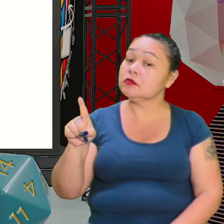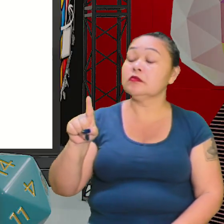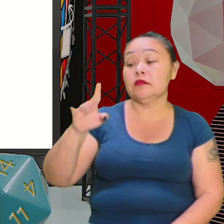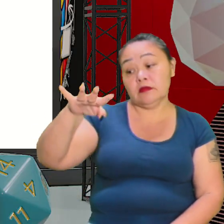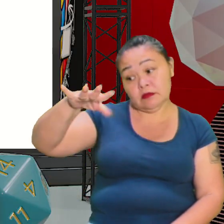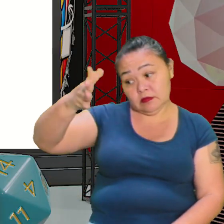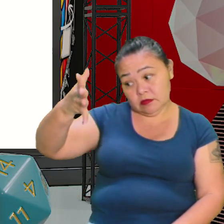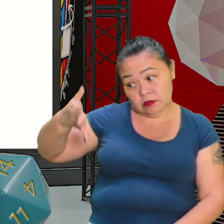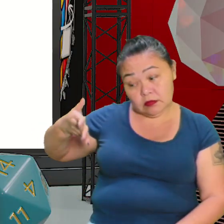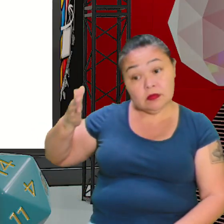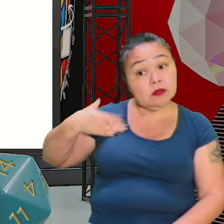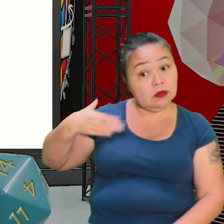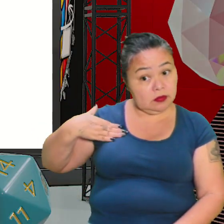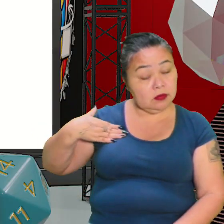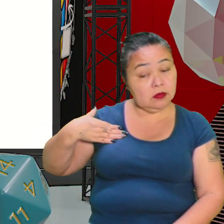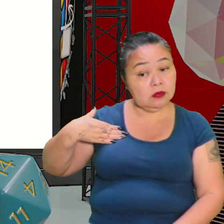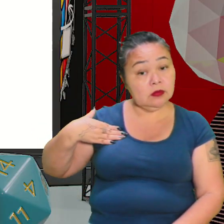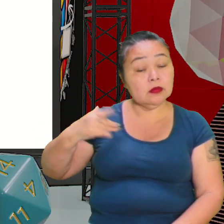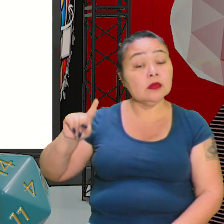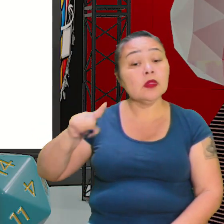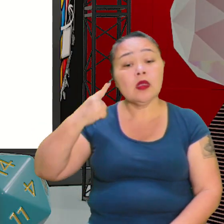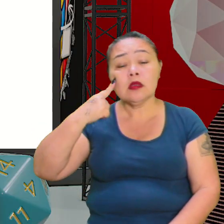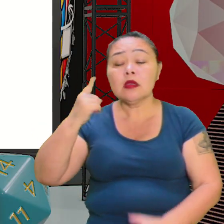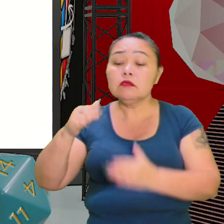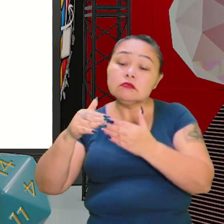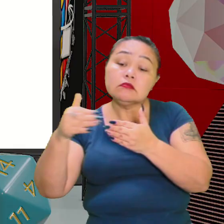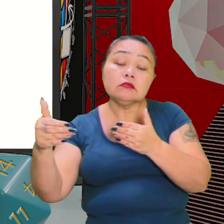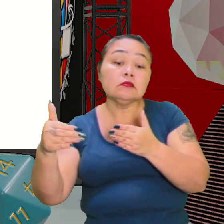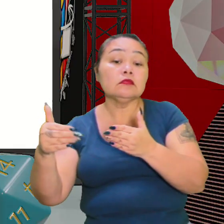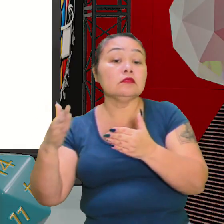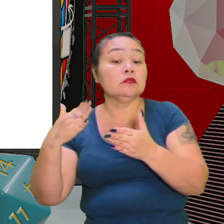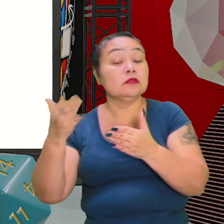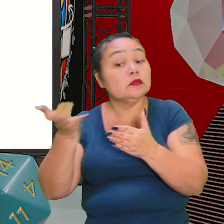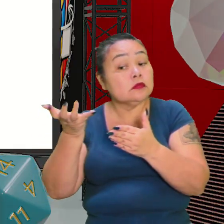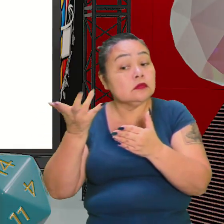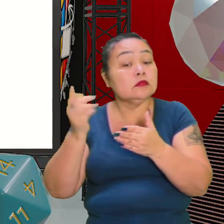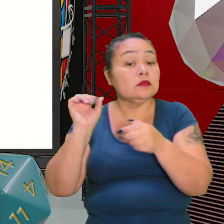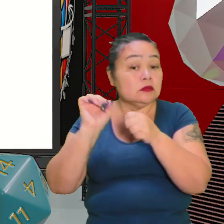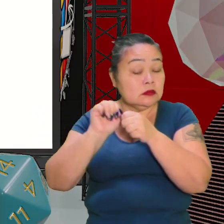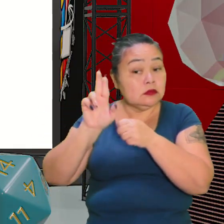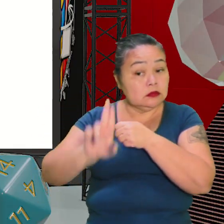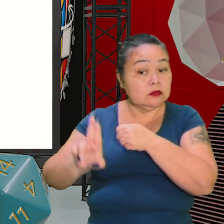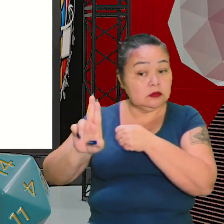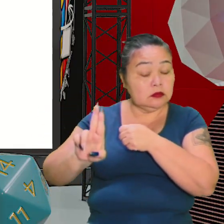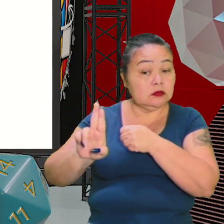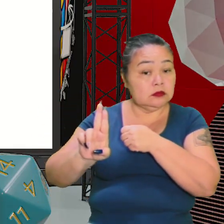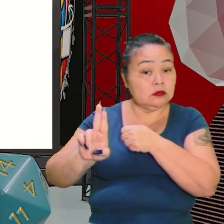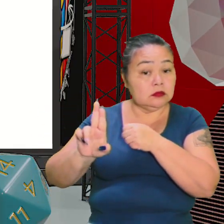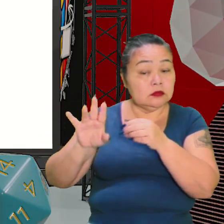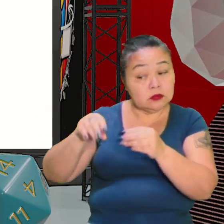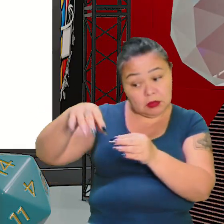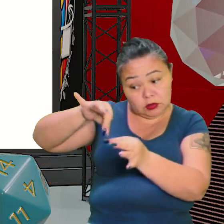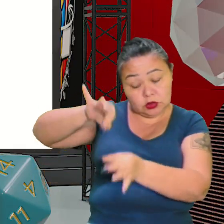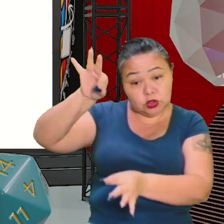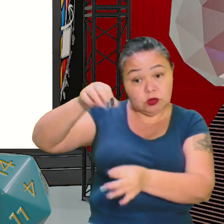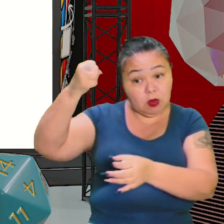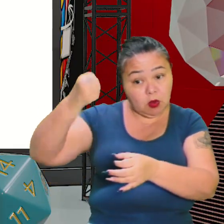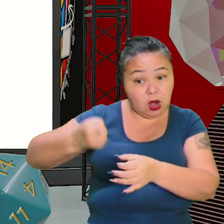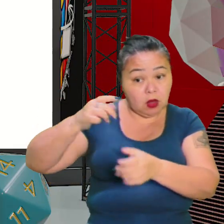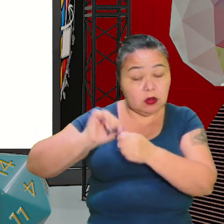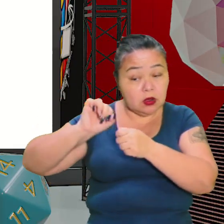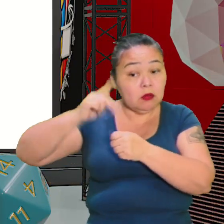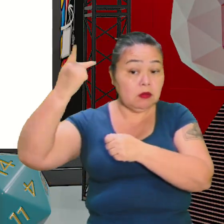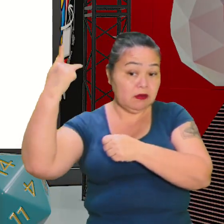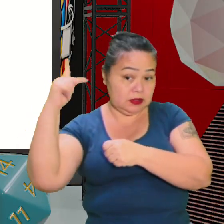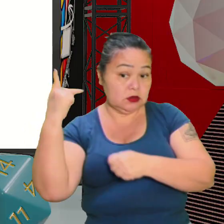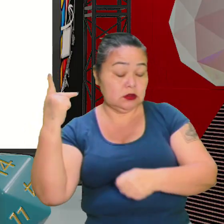a cerca é minha. Não, mas é porque eu vou fazer aqui, não. Se você quiser usar da minha cerca, o meu esticador aqui, do meu mourão, para